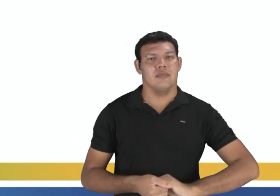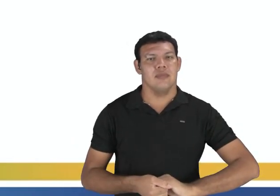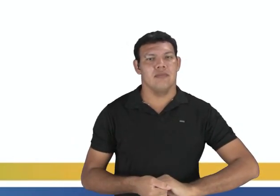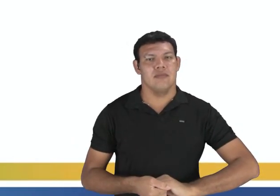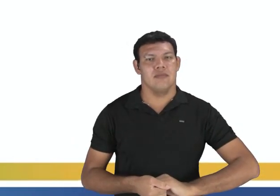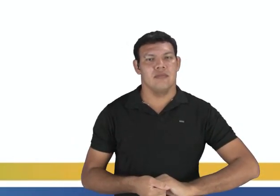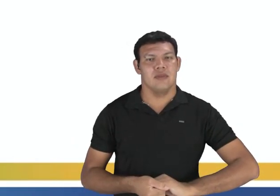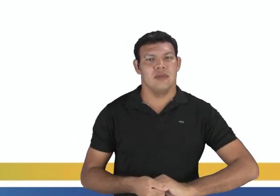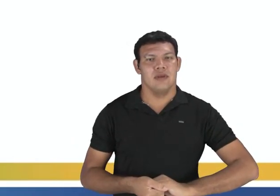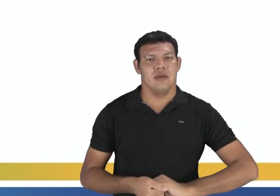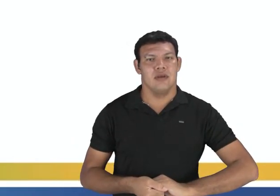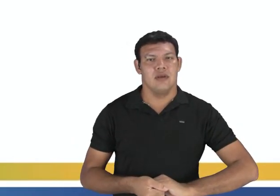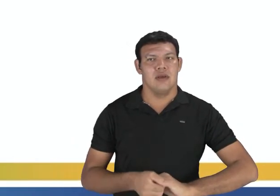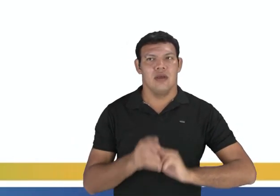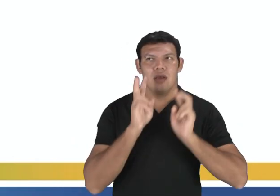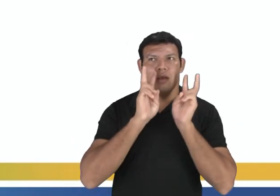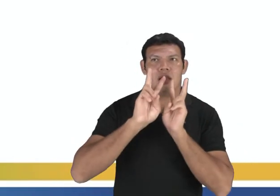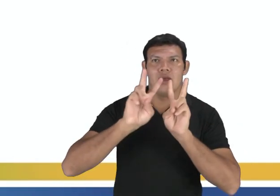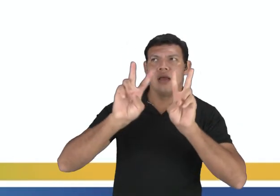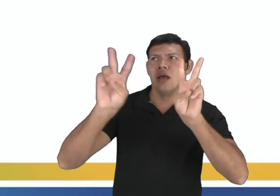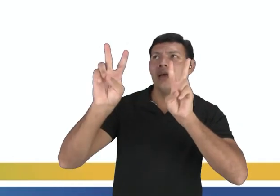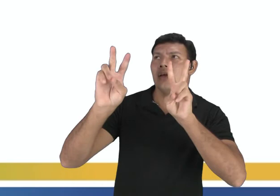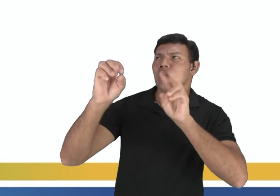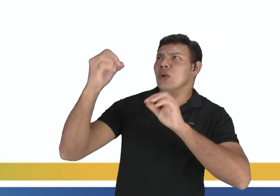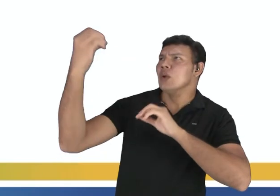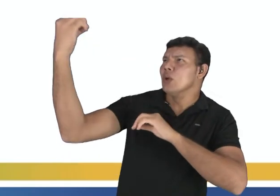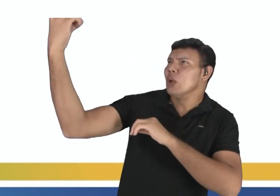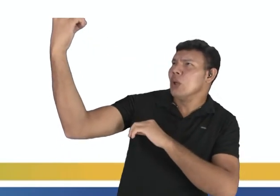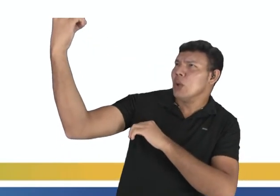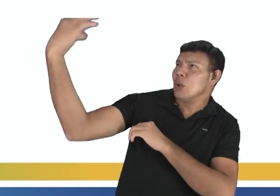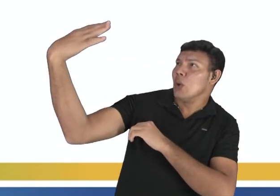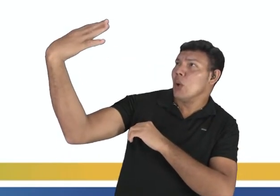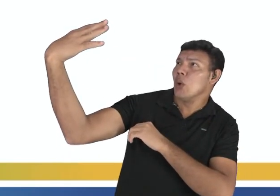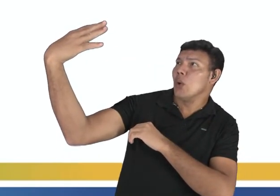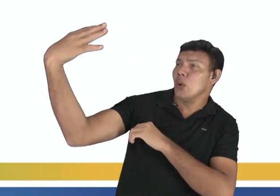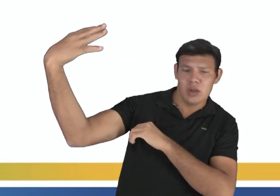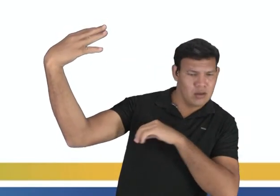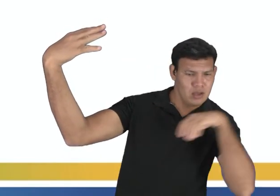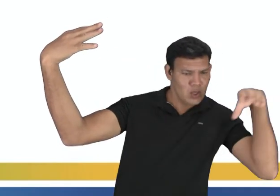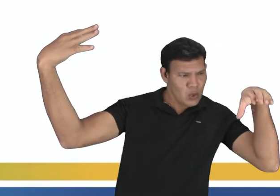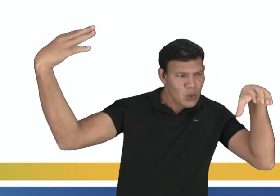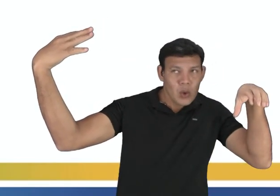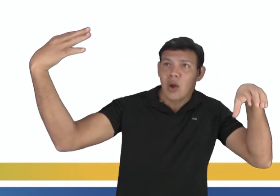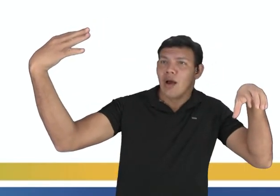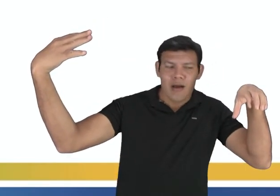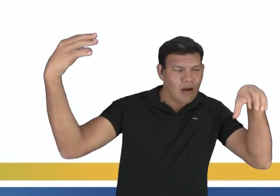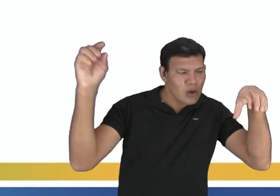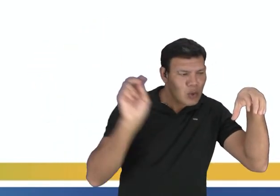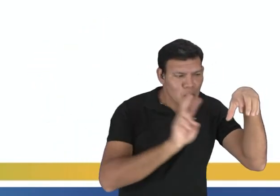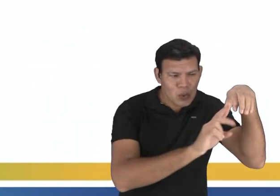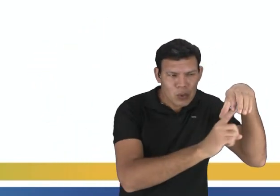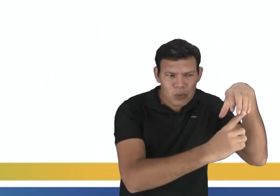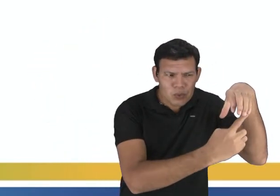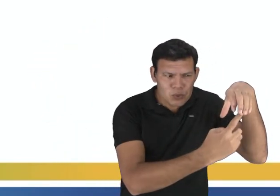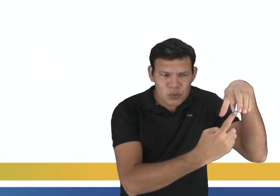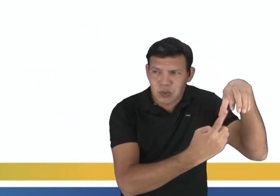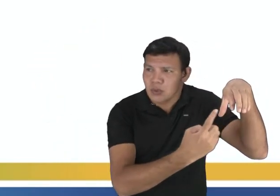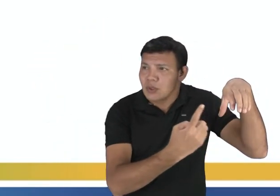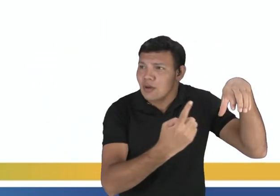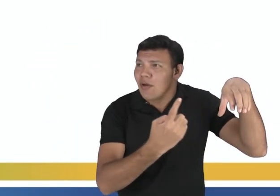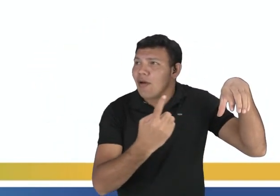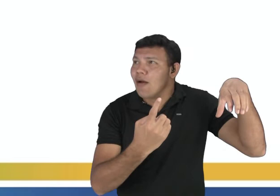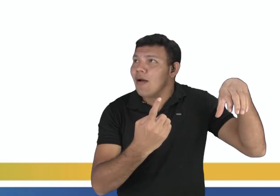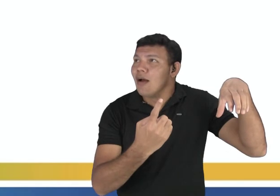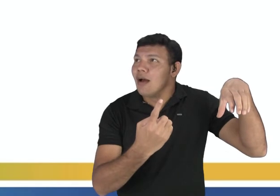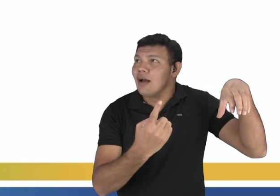cave. Ela vê uma luz brilhando vindo do lado de fora da caverna. E she